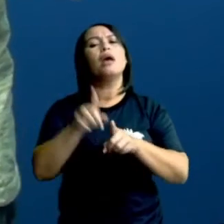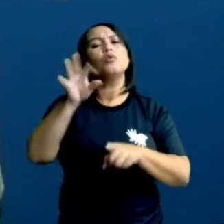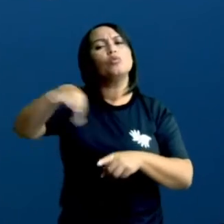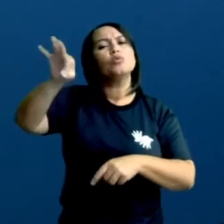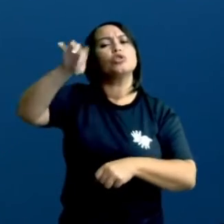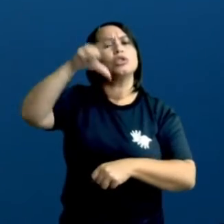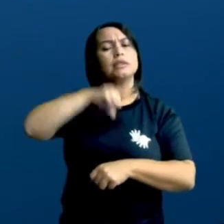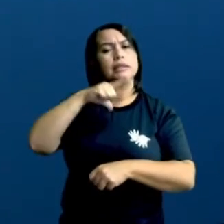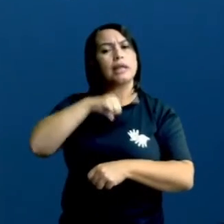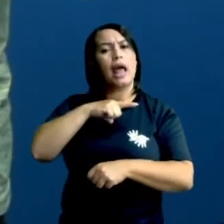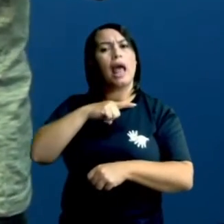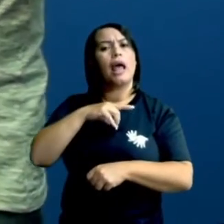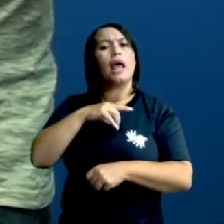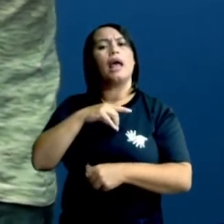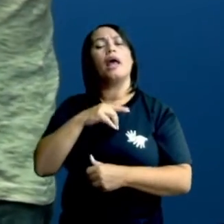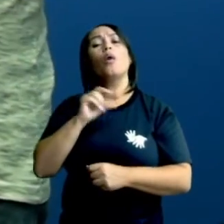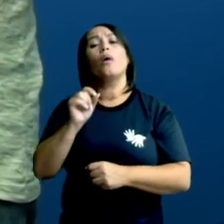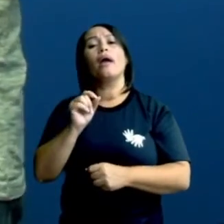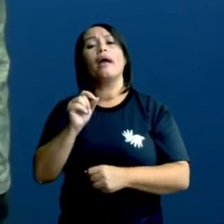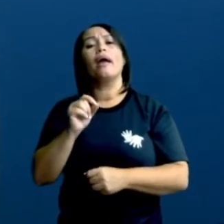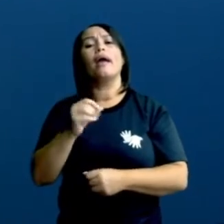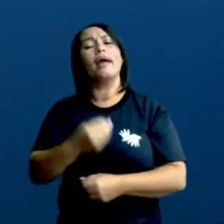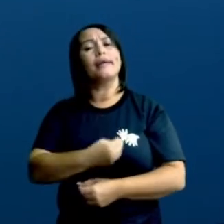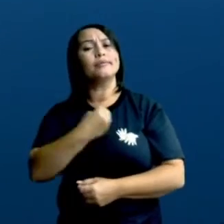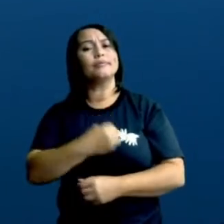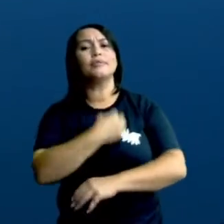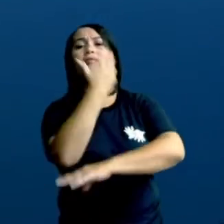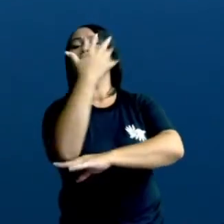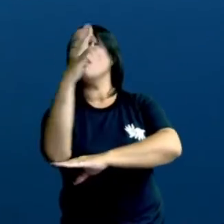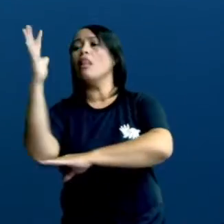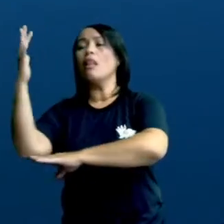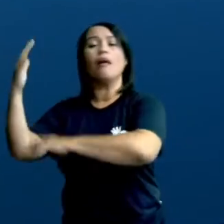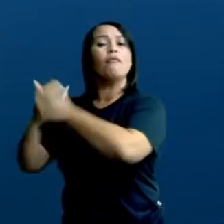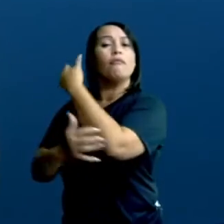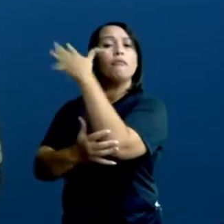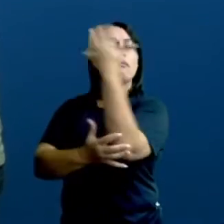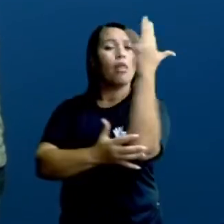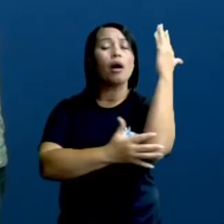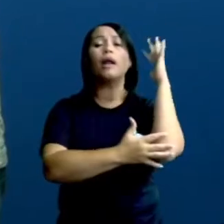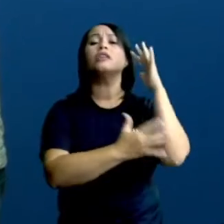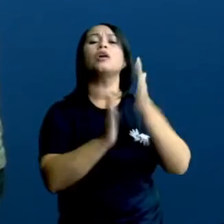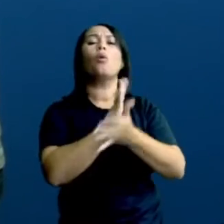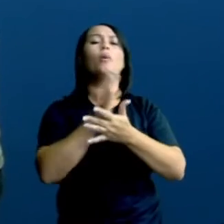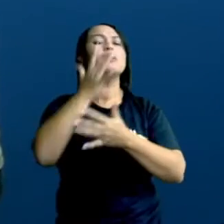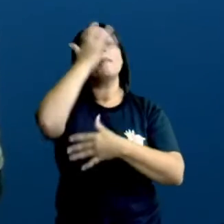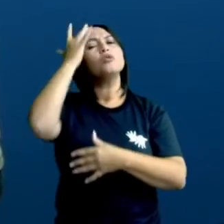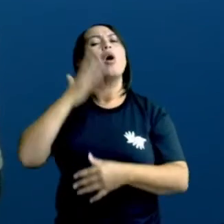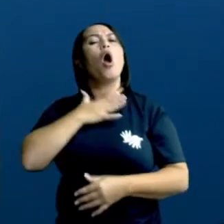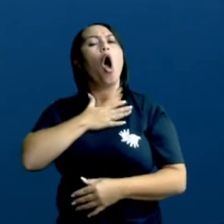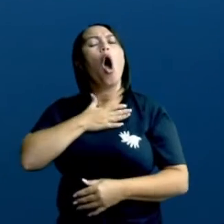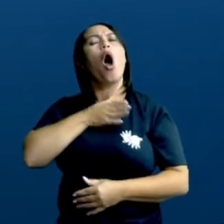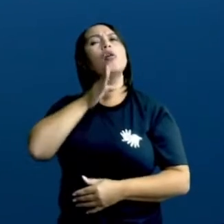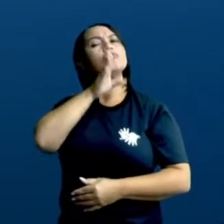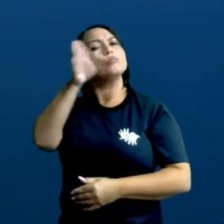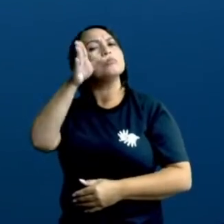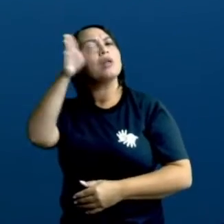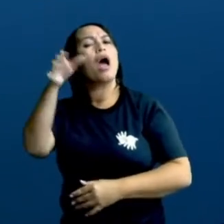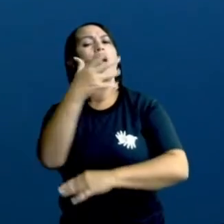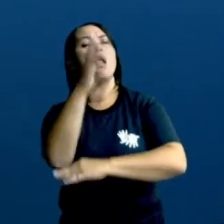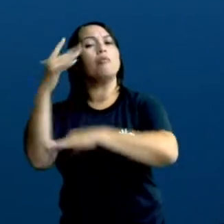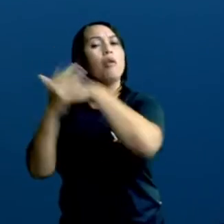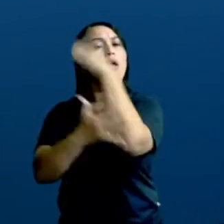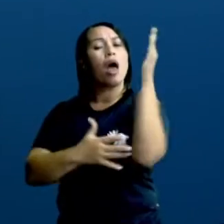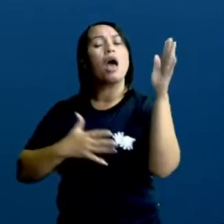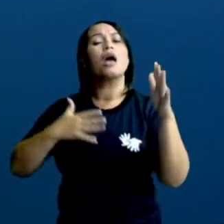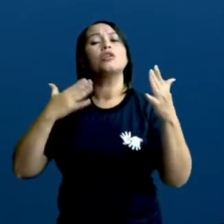leishmania, o mosquito palha, vivem dentro de florestas e pessoas que gostam de adentrar a mata, de fazer caminhada, fazer